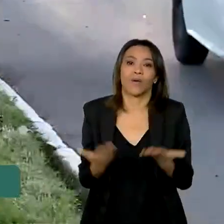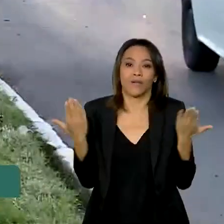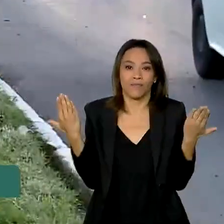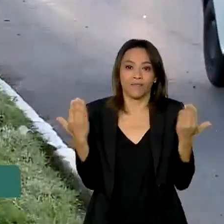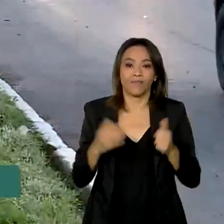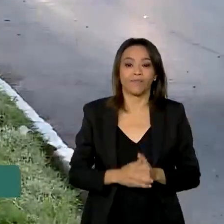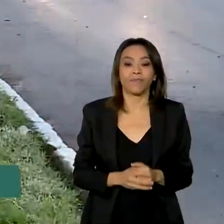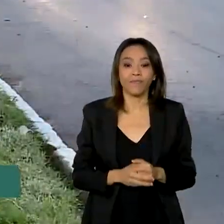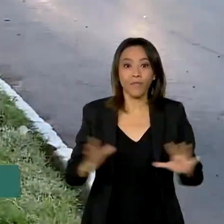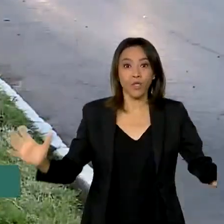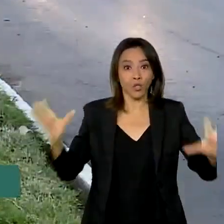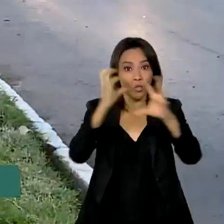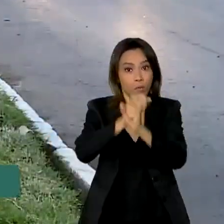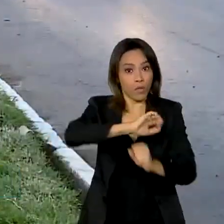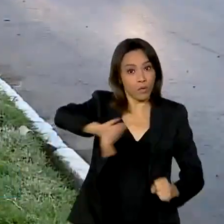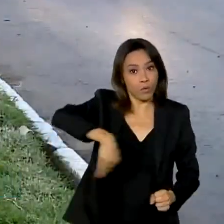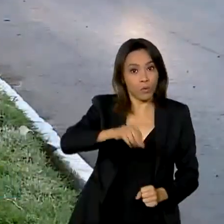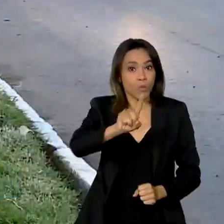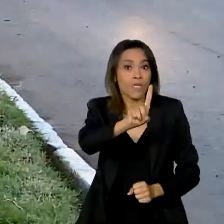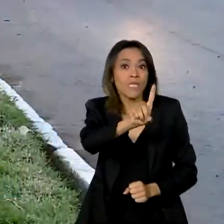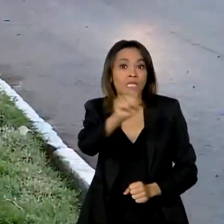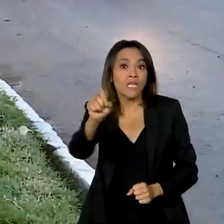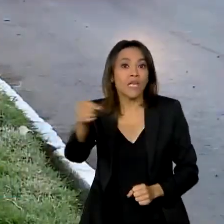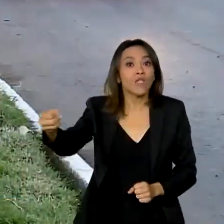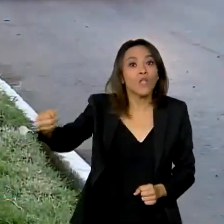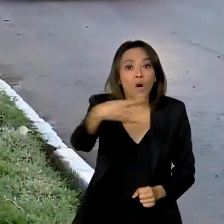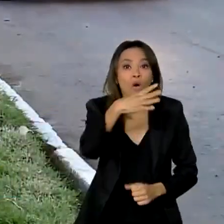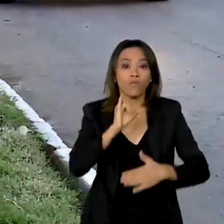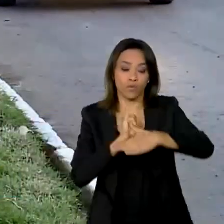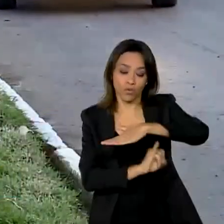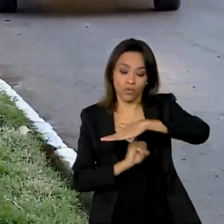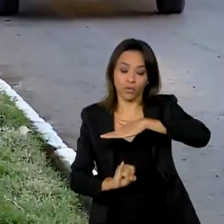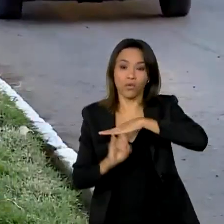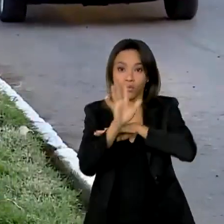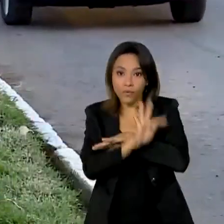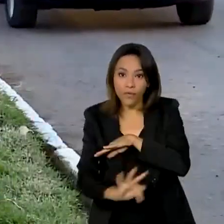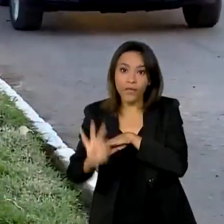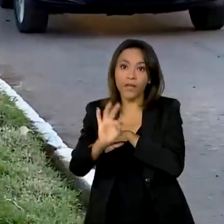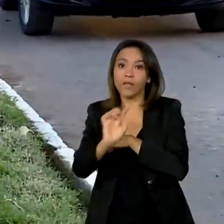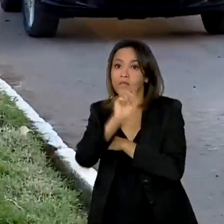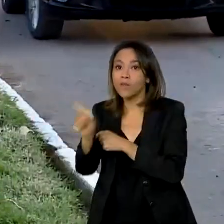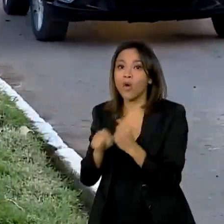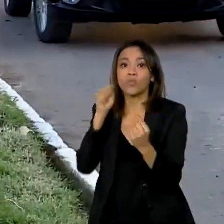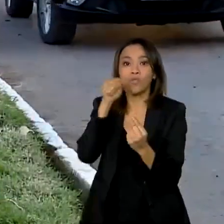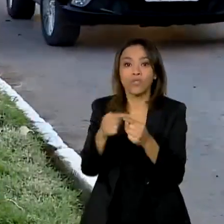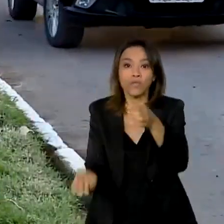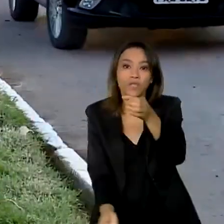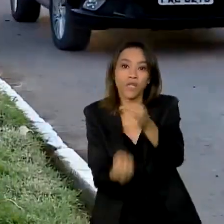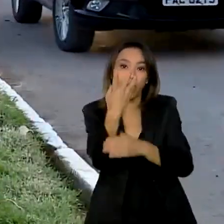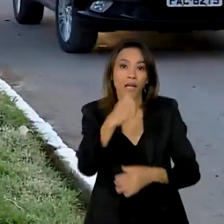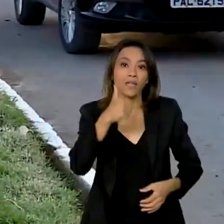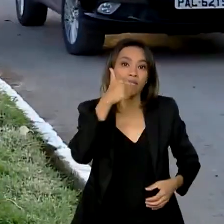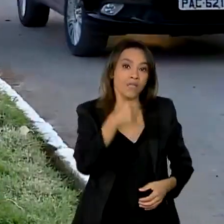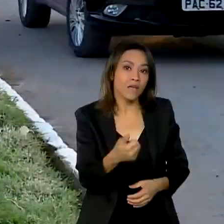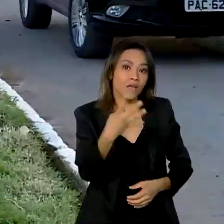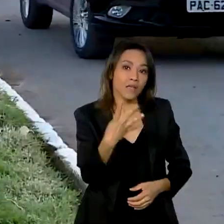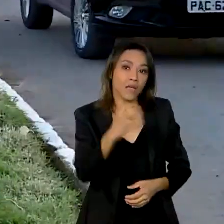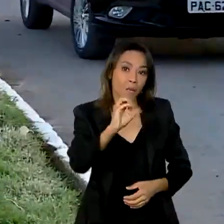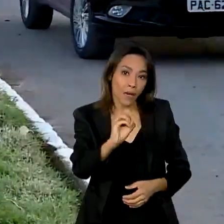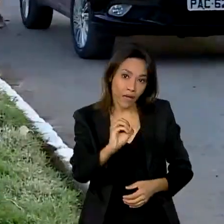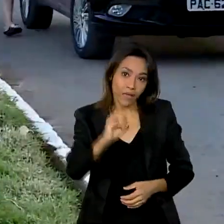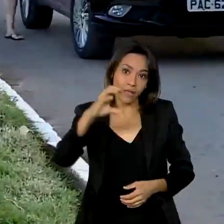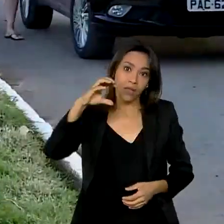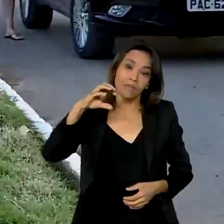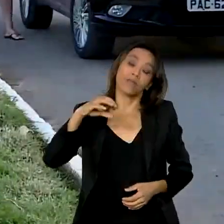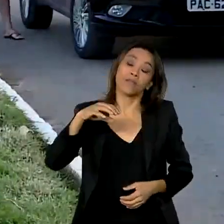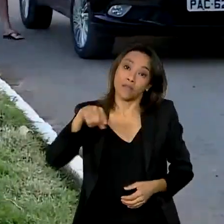serão construídos 100 novos campi pelo Brasil, com a meta de gerar 140 mil novas vagas de